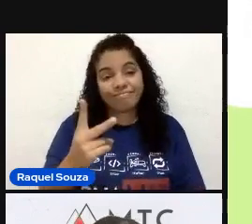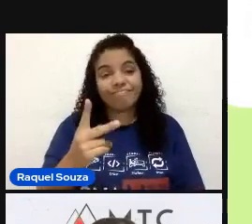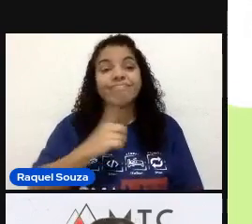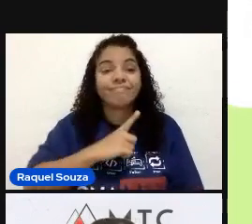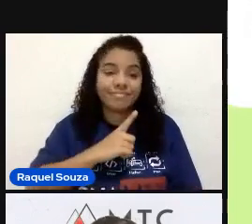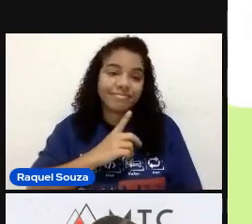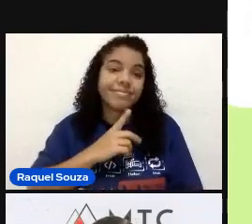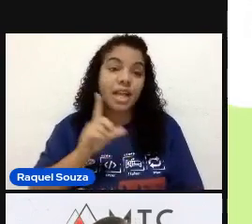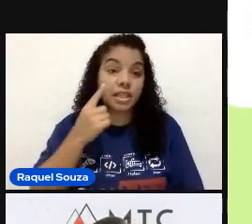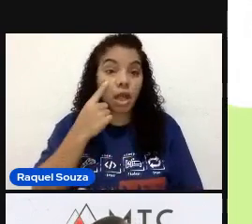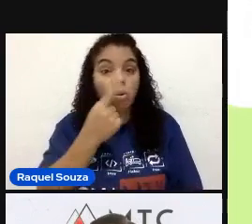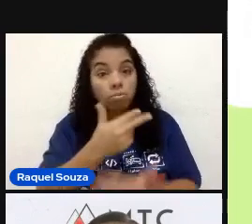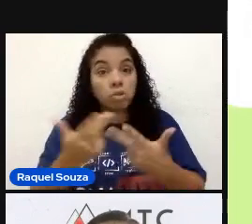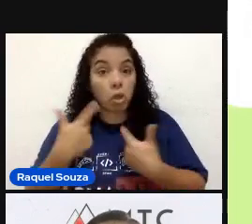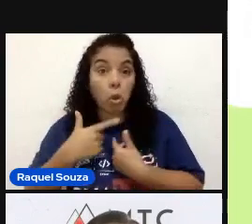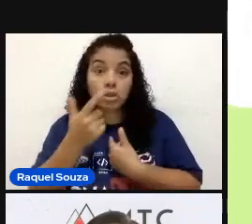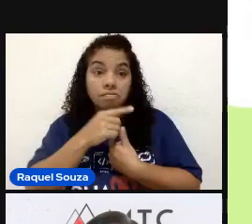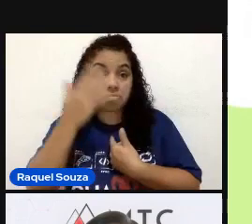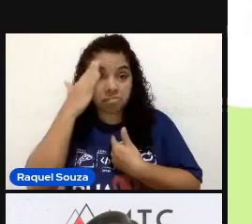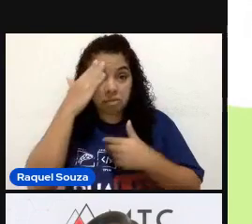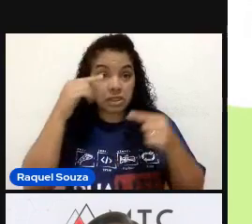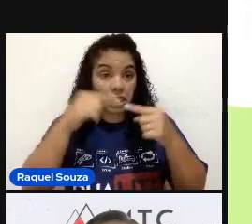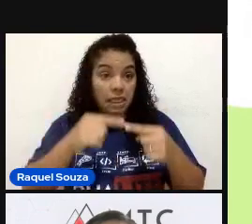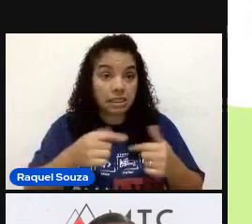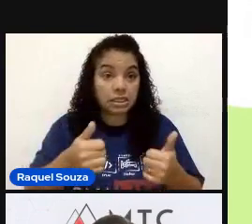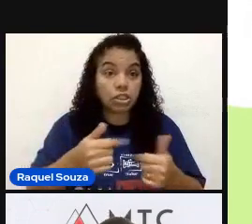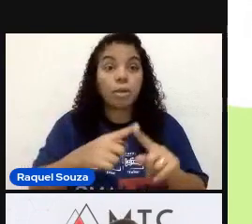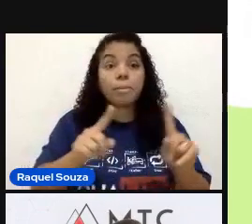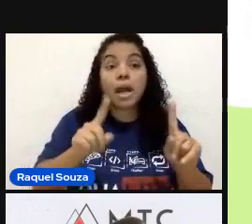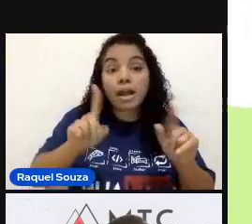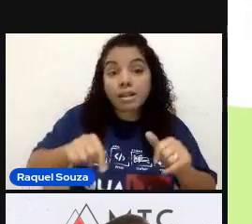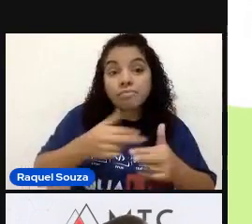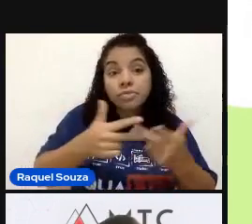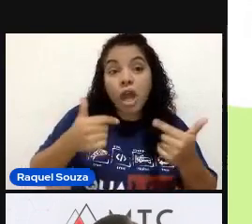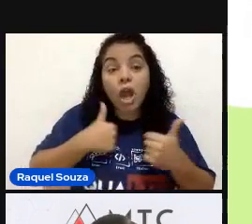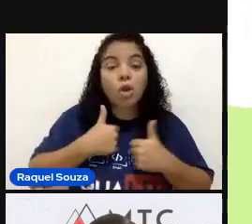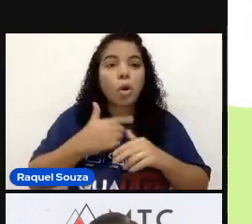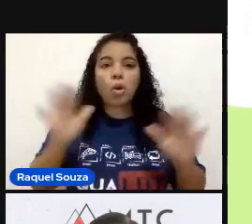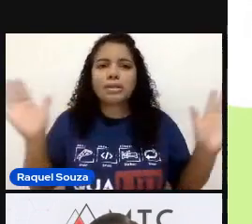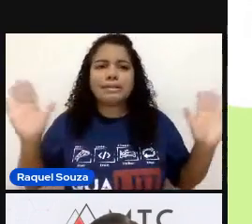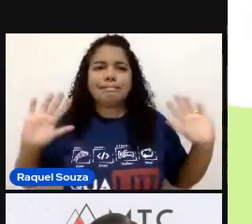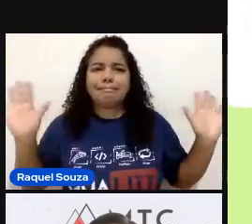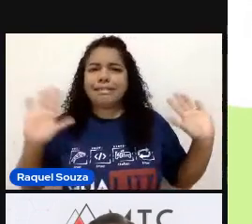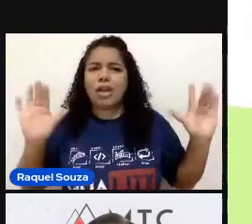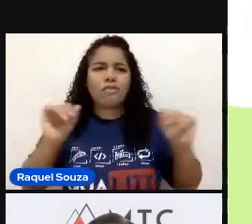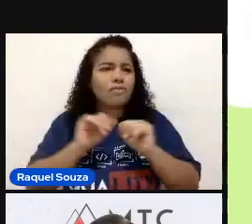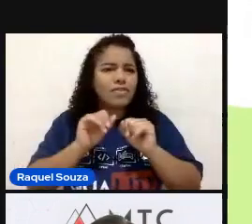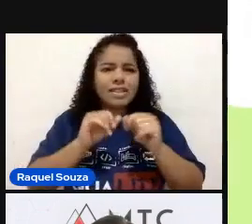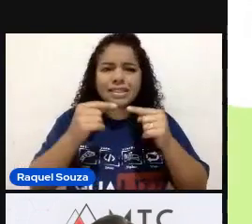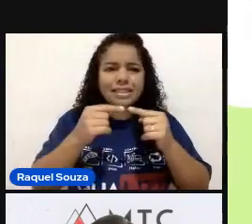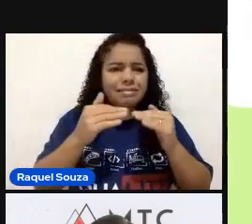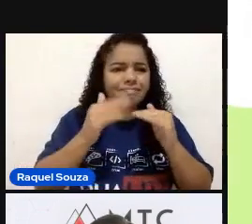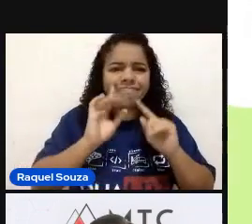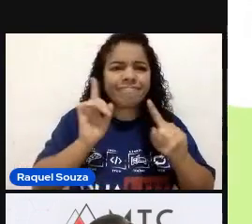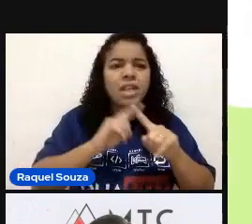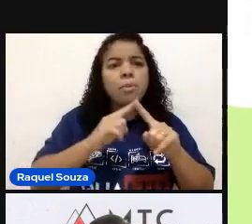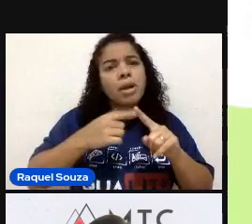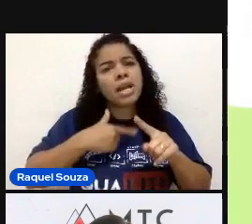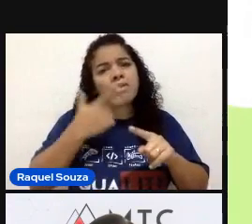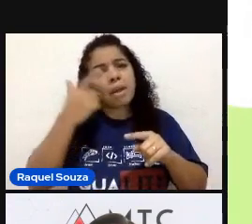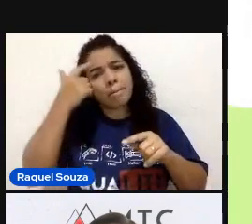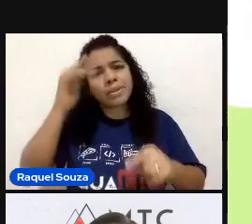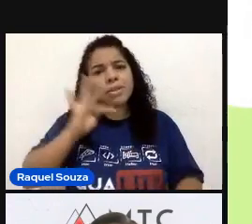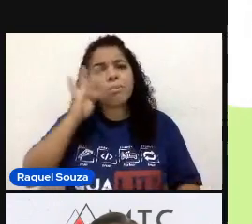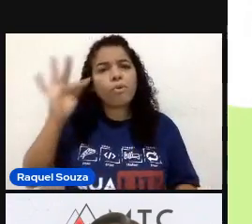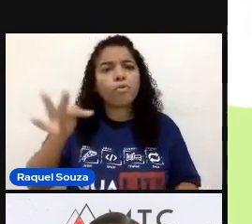passou a fazer sentido. Porém, muita coisa passou a não fazer sentido, pois eu fiquei, mas o meu futuro?